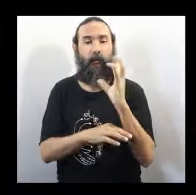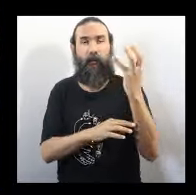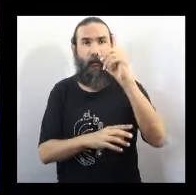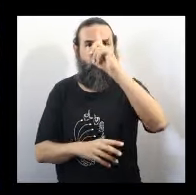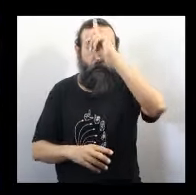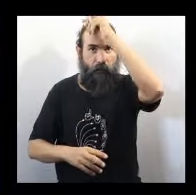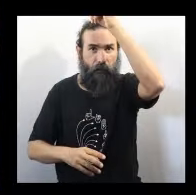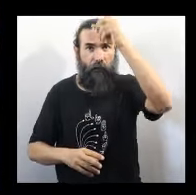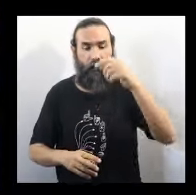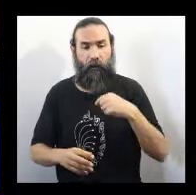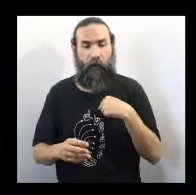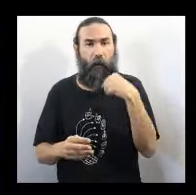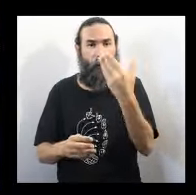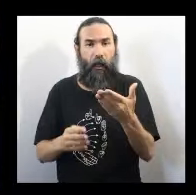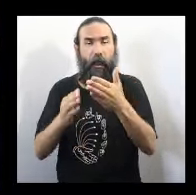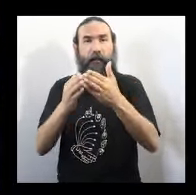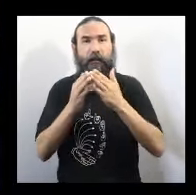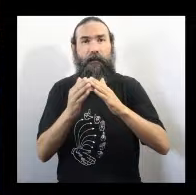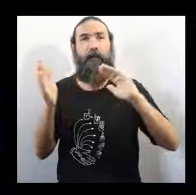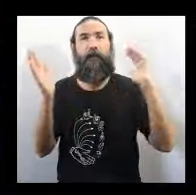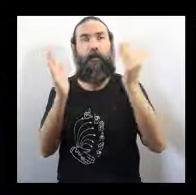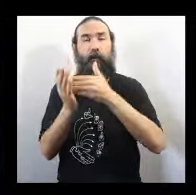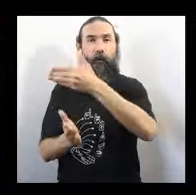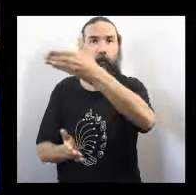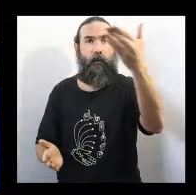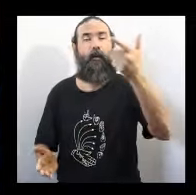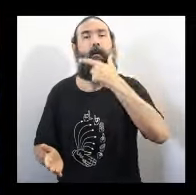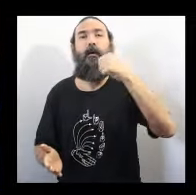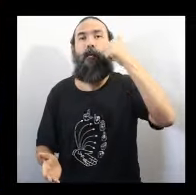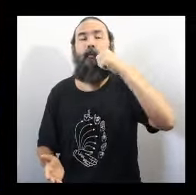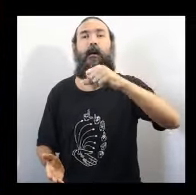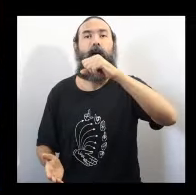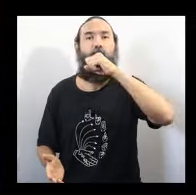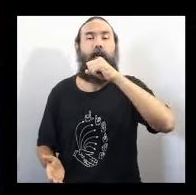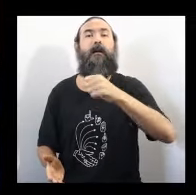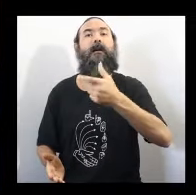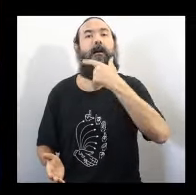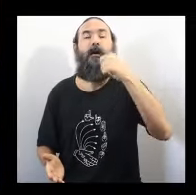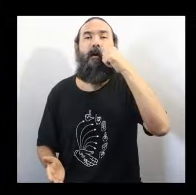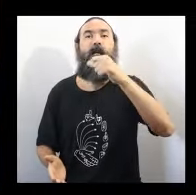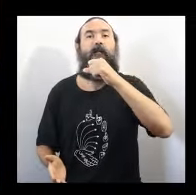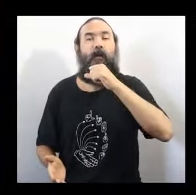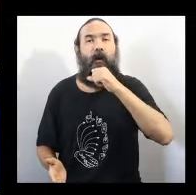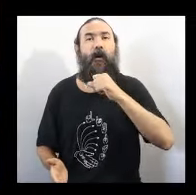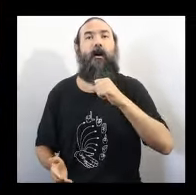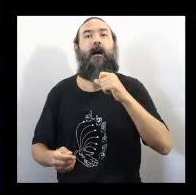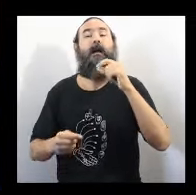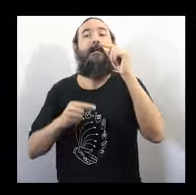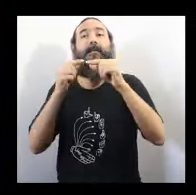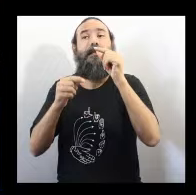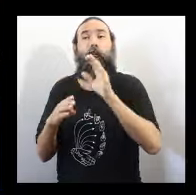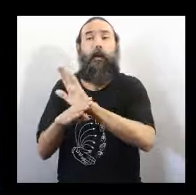cura eu peço licença a todos os pais a mães os avós que para socorrer